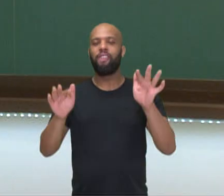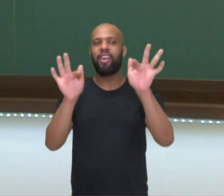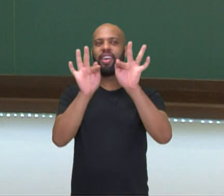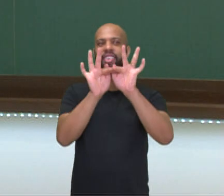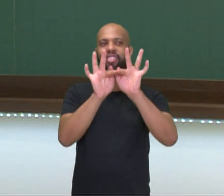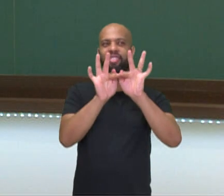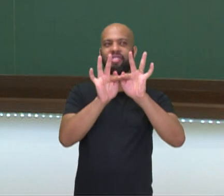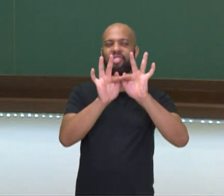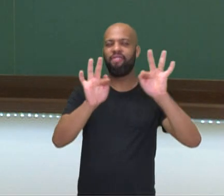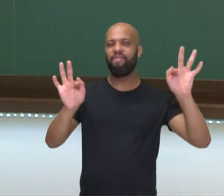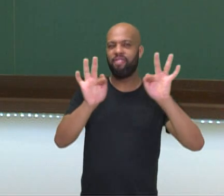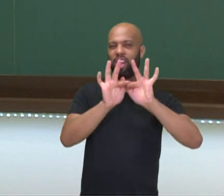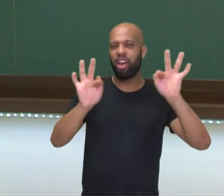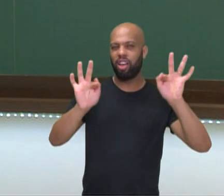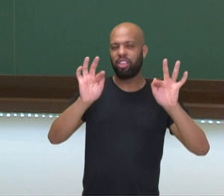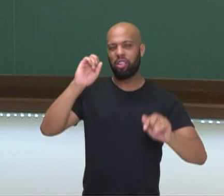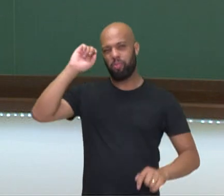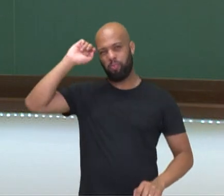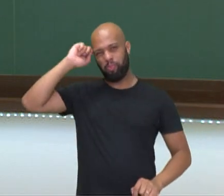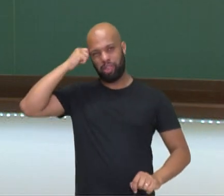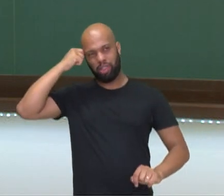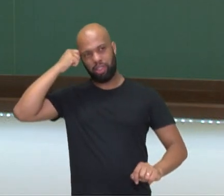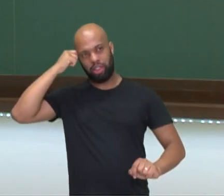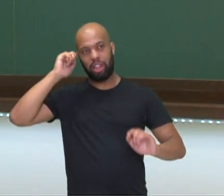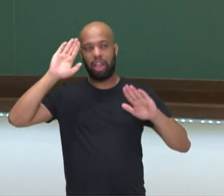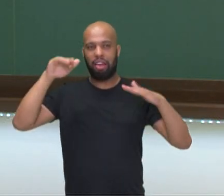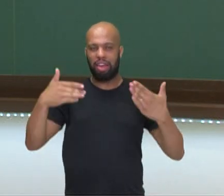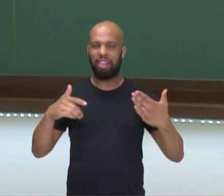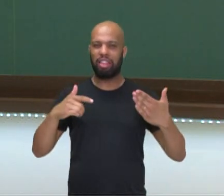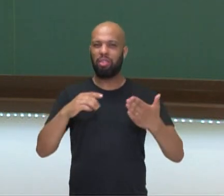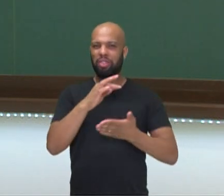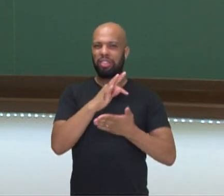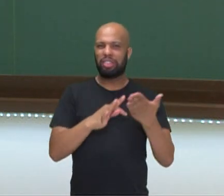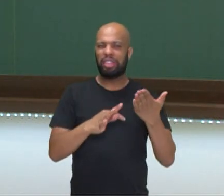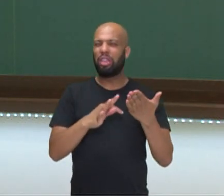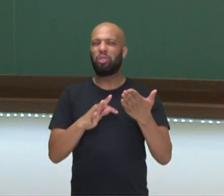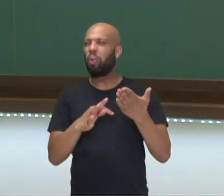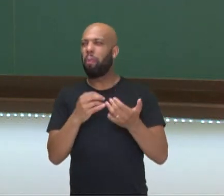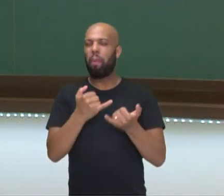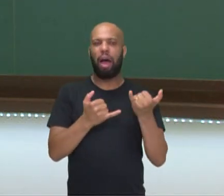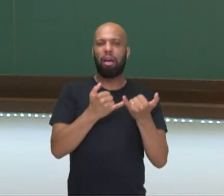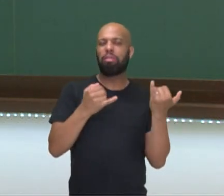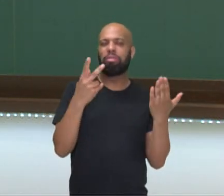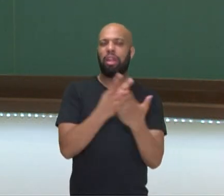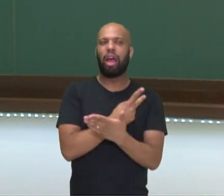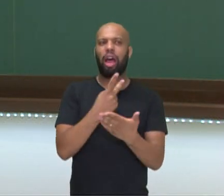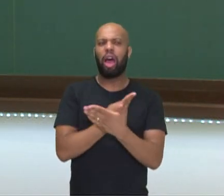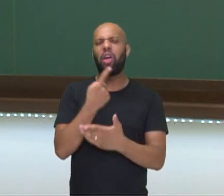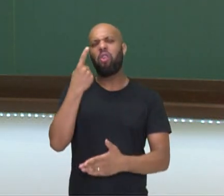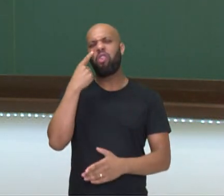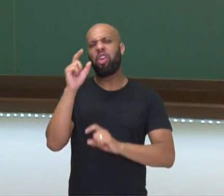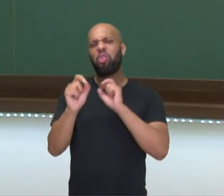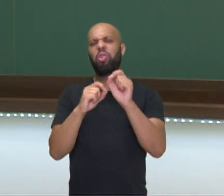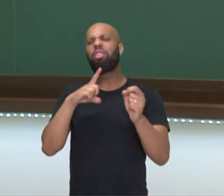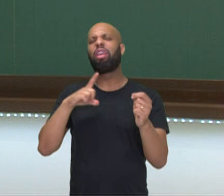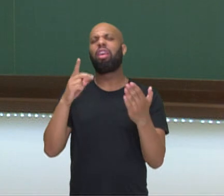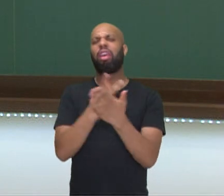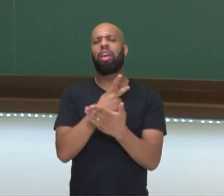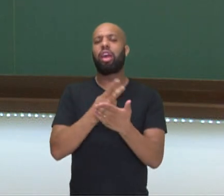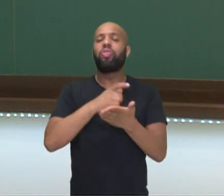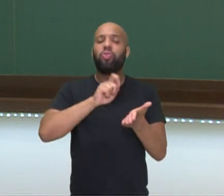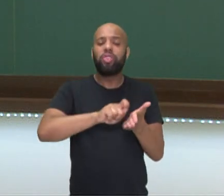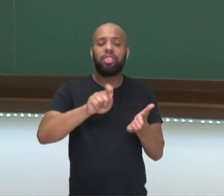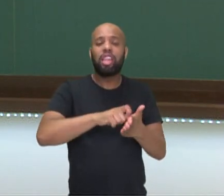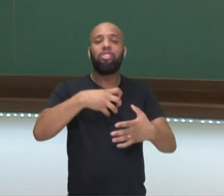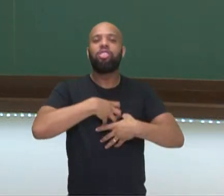frase, de acordo com o texto, ela não está correta. Eu quero que vocês observem o fragmento que está ali e reescrevam-a